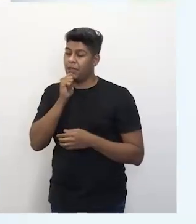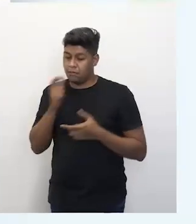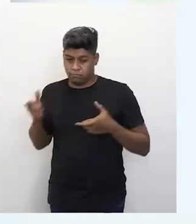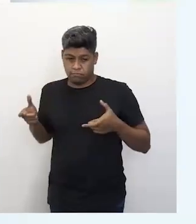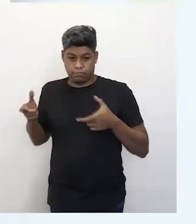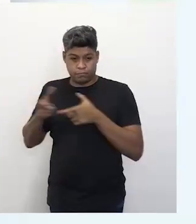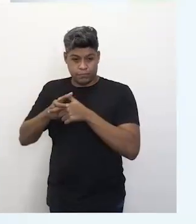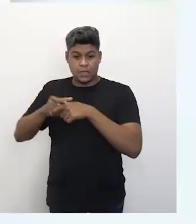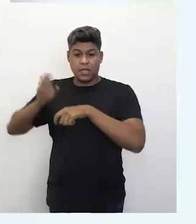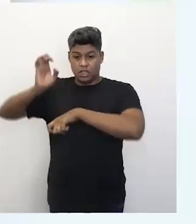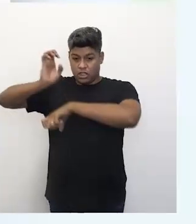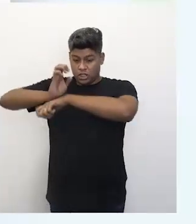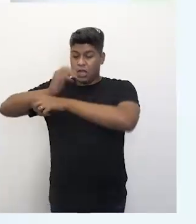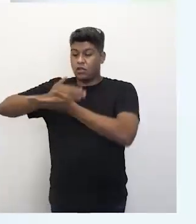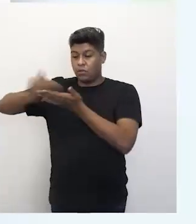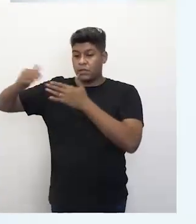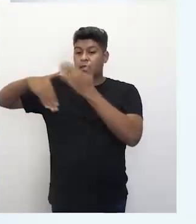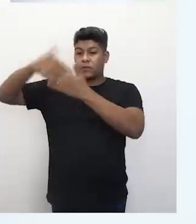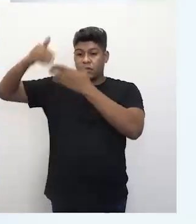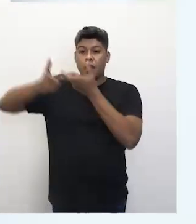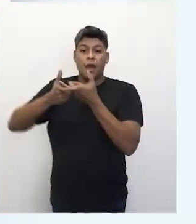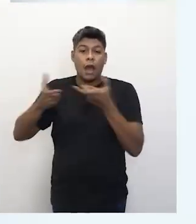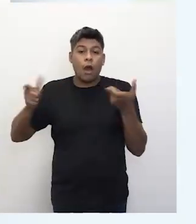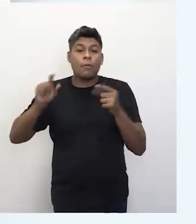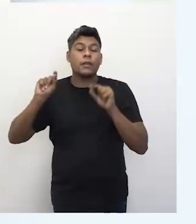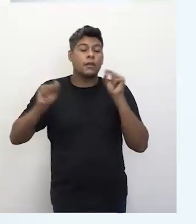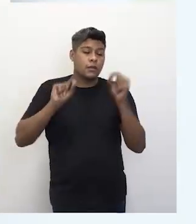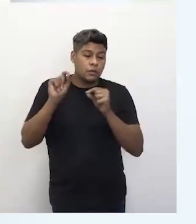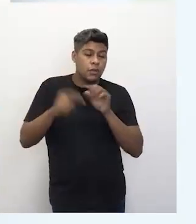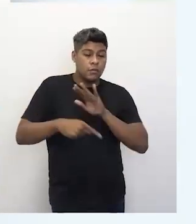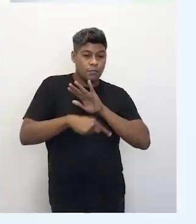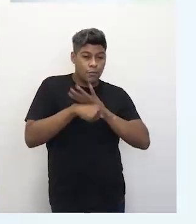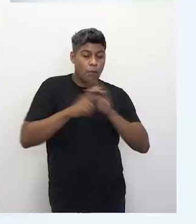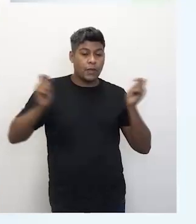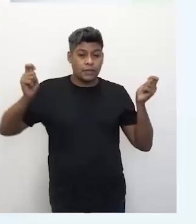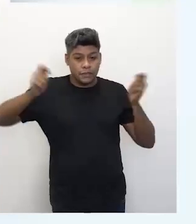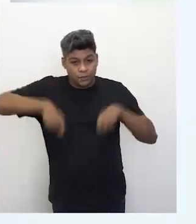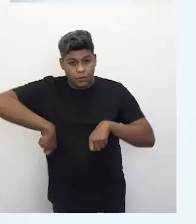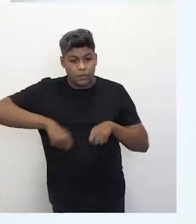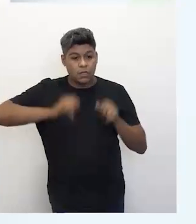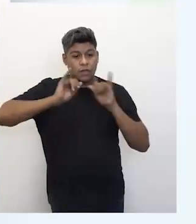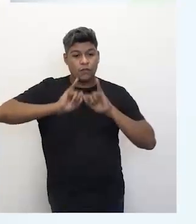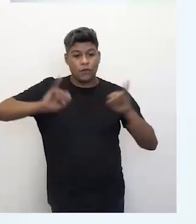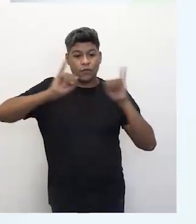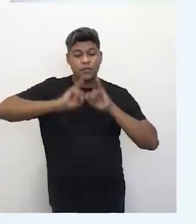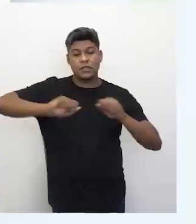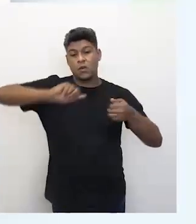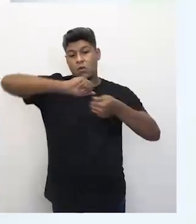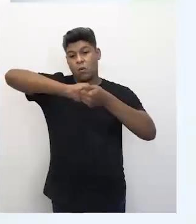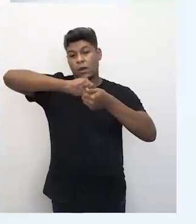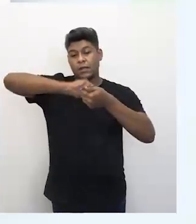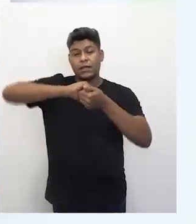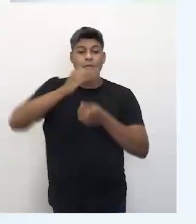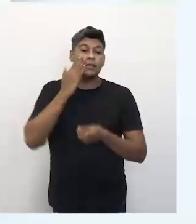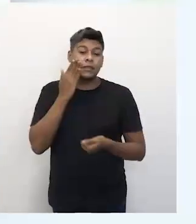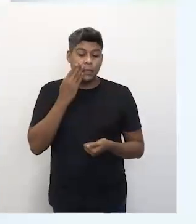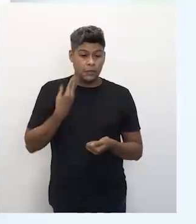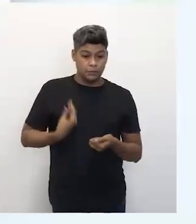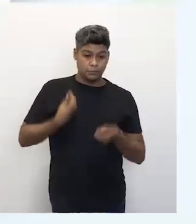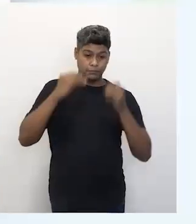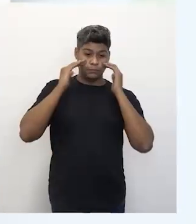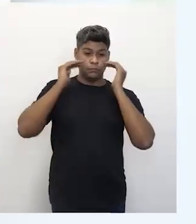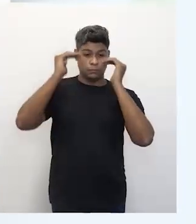pequenos Estados insulares em desenvolvimento para aumentar significativamente a disponibilidade de dados de alta qualida Os Atuais e